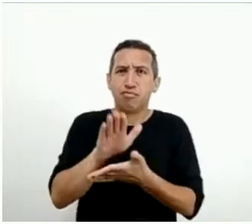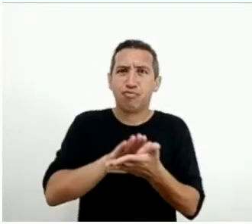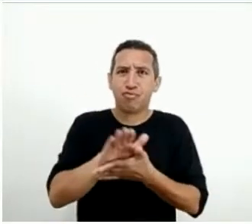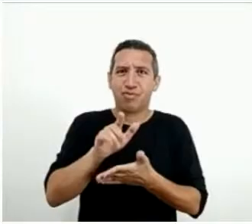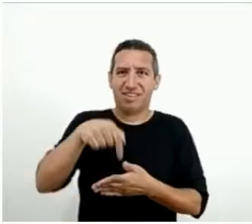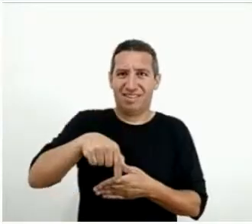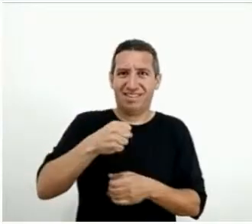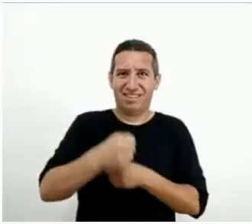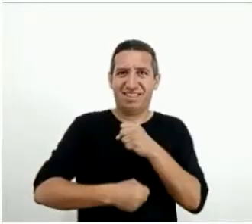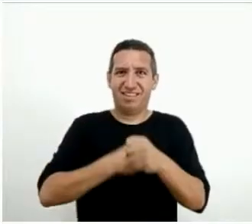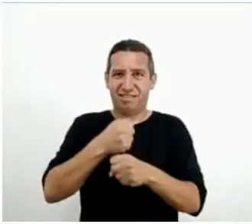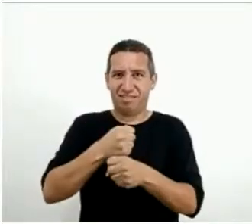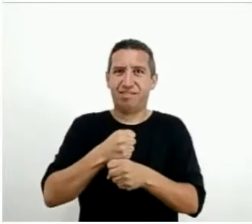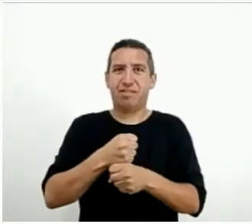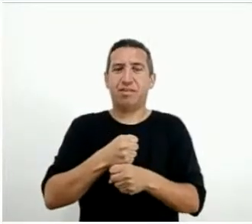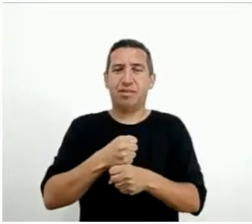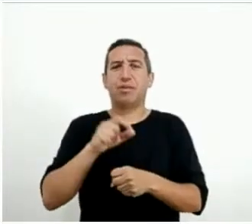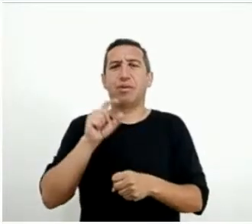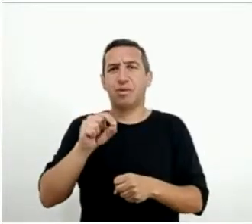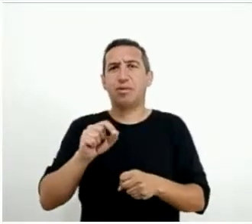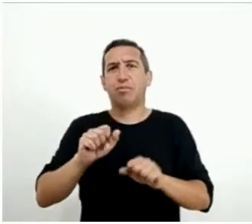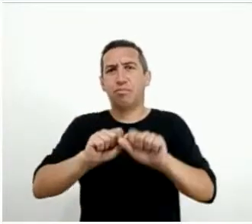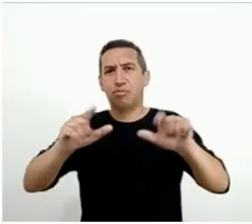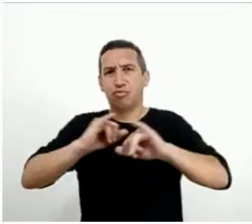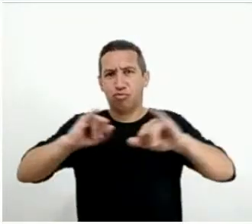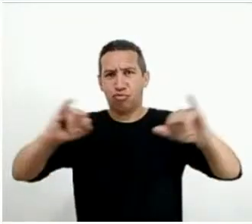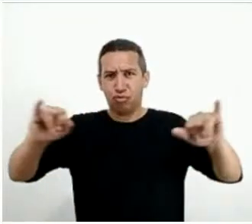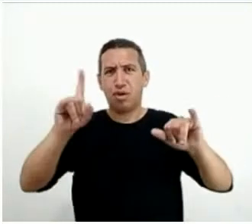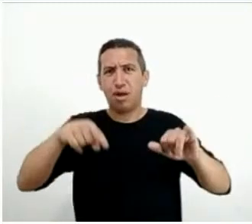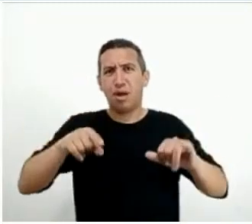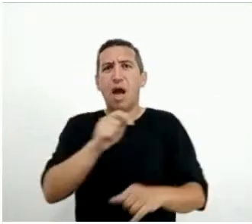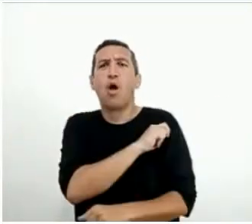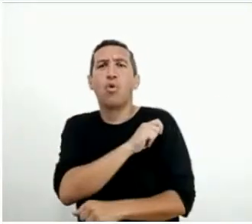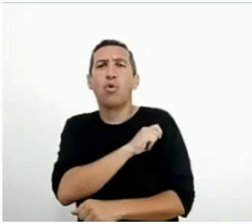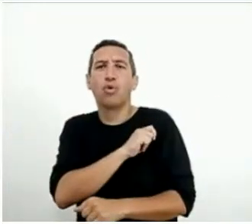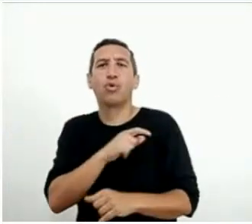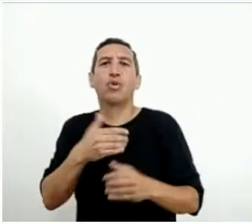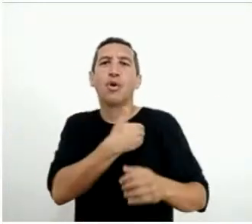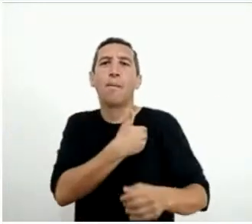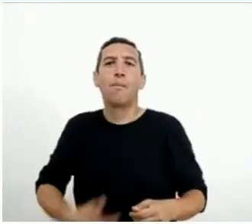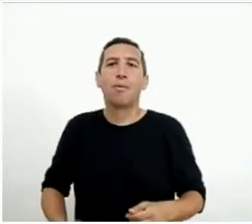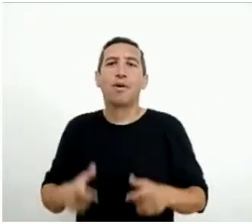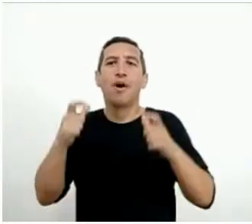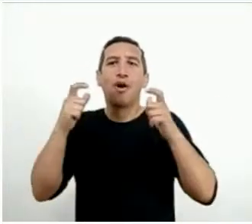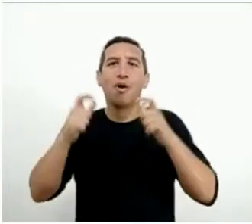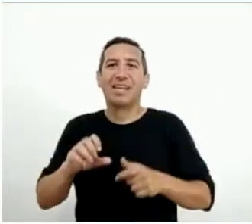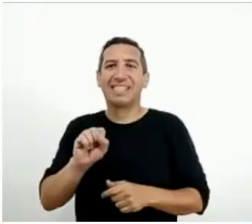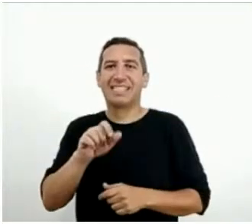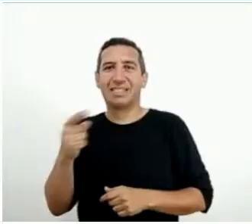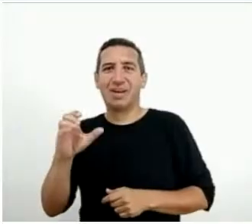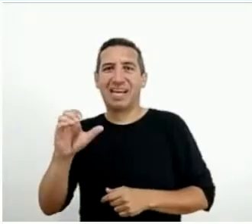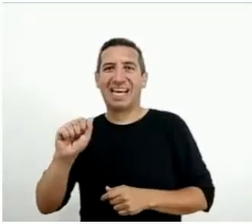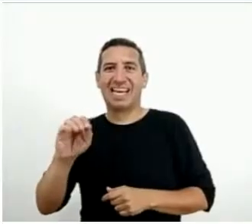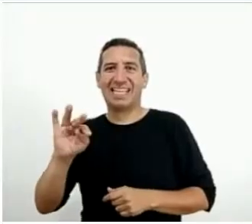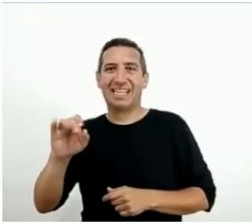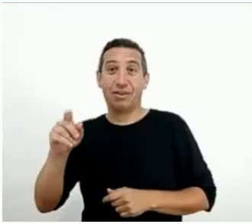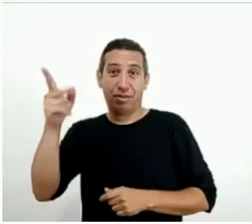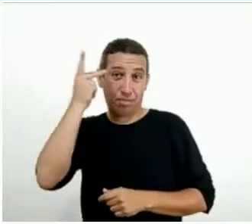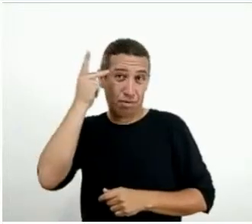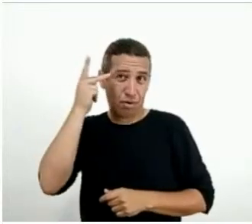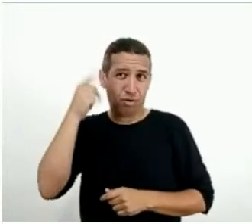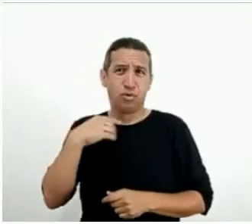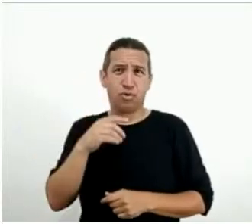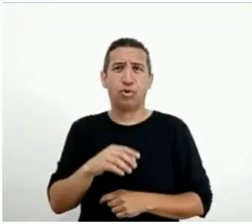gente avaliou alunos da Escola Pública de São Caetano, todos, do 1º ao 9º ano, que foi um número